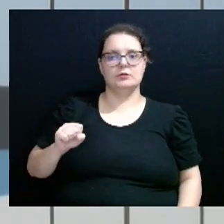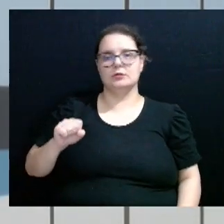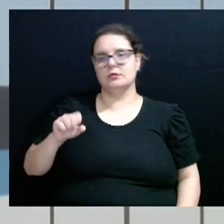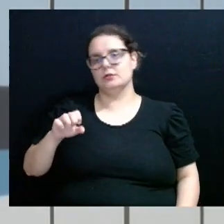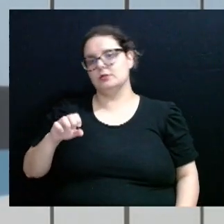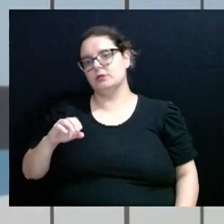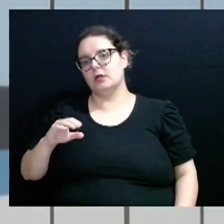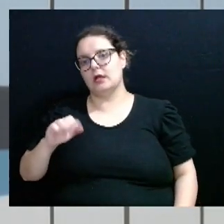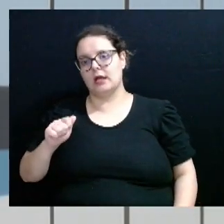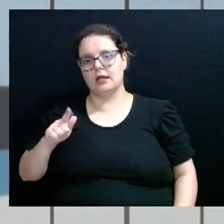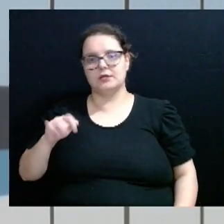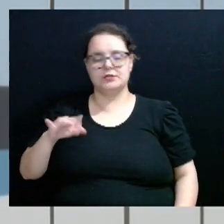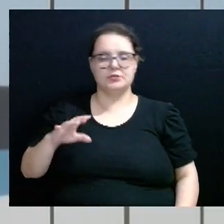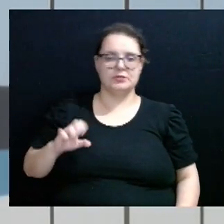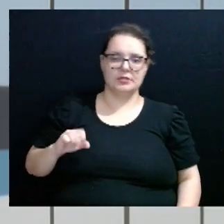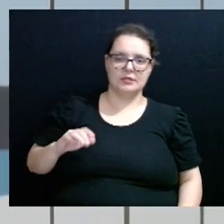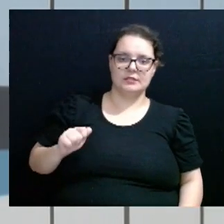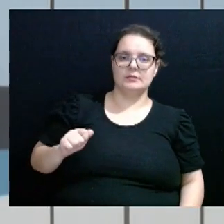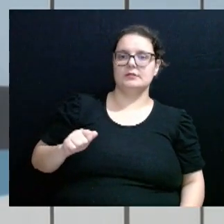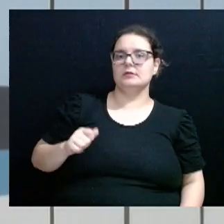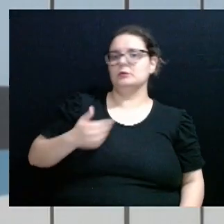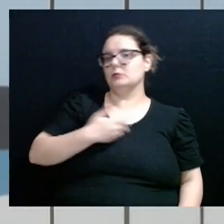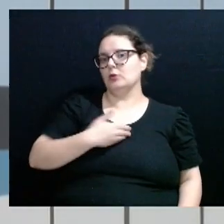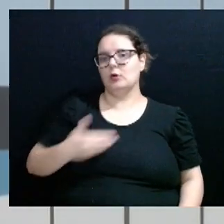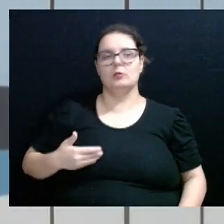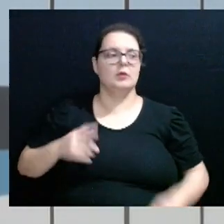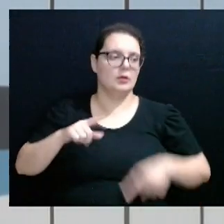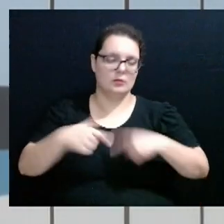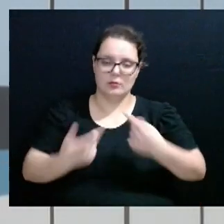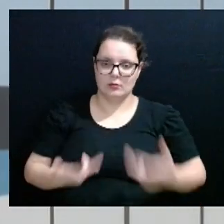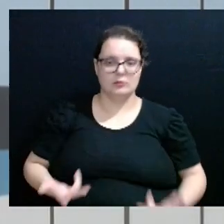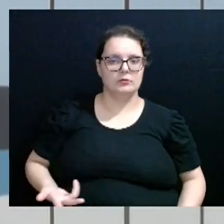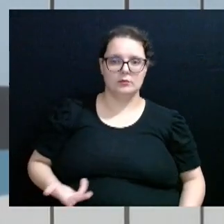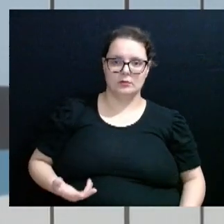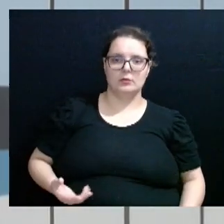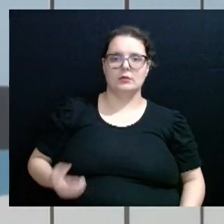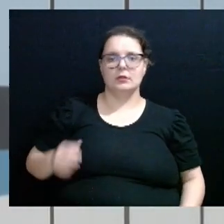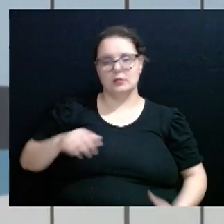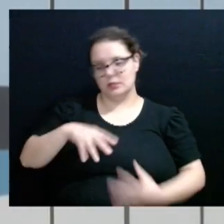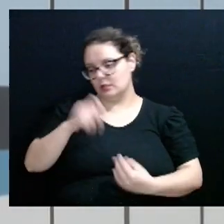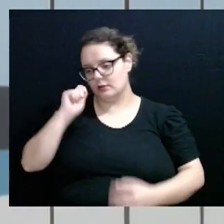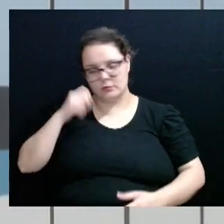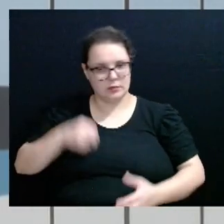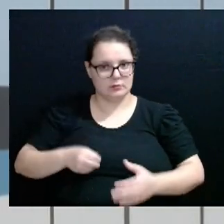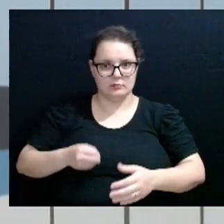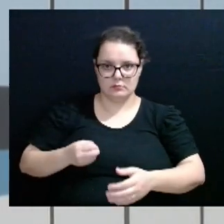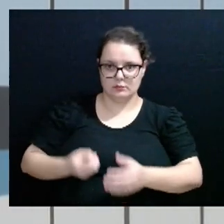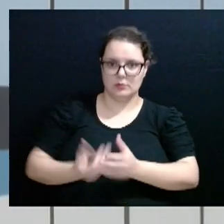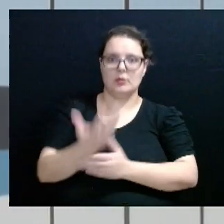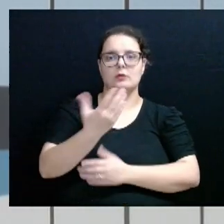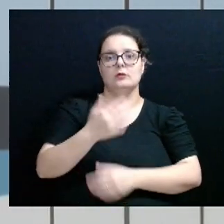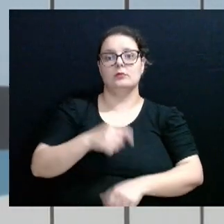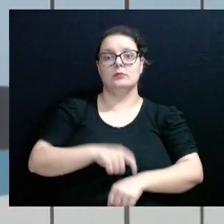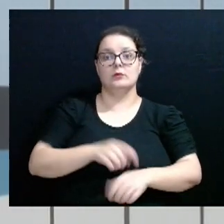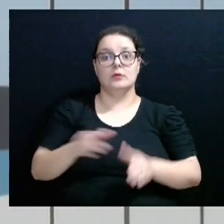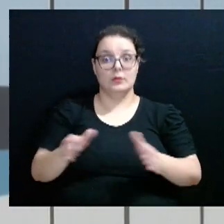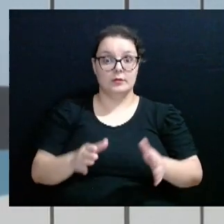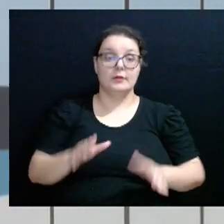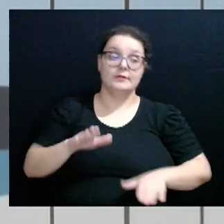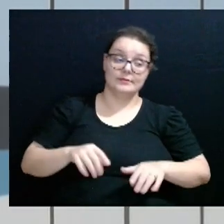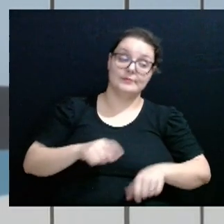Preta nasceu nesse cenário, né? Nasceu nesse cenário num ótimo momento, né? Às vezes tudo é time, e ela